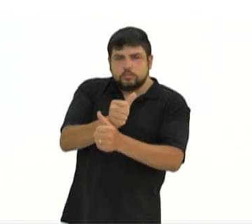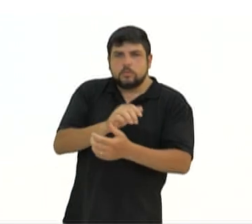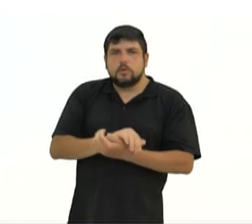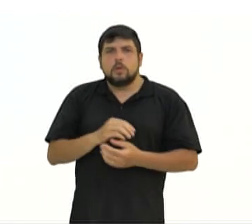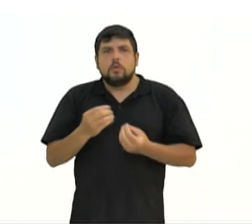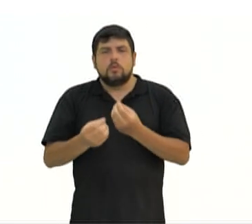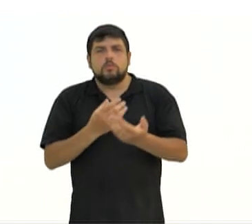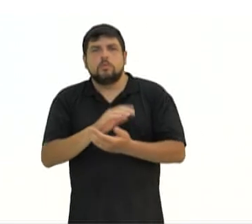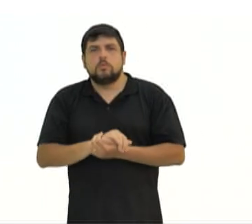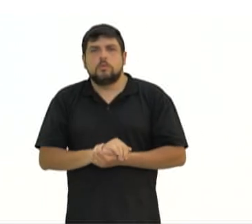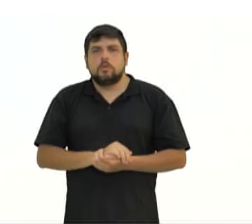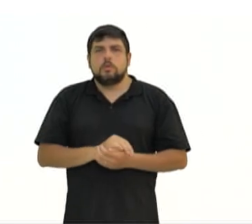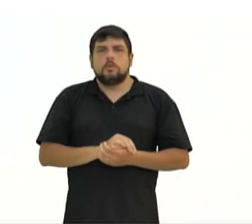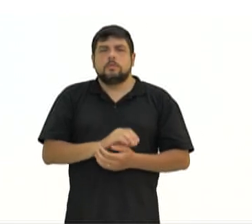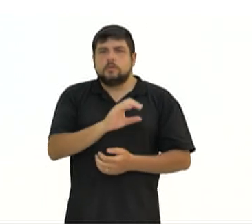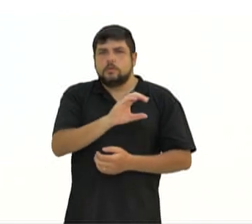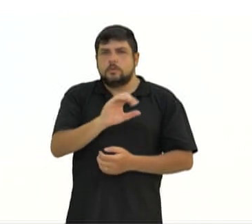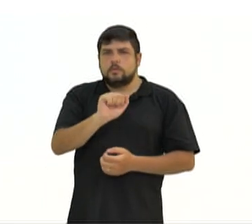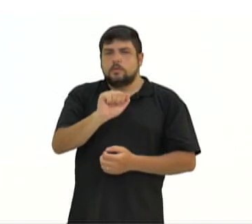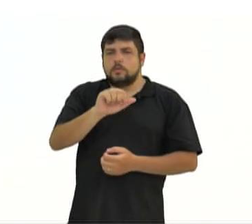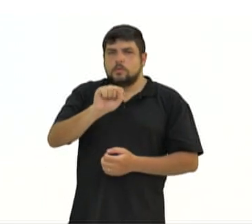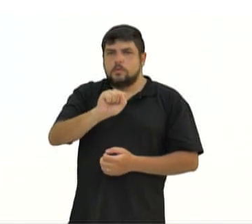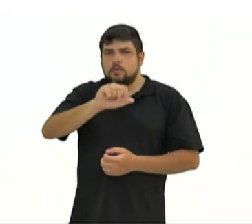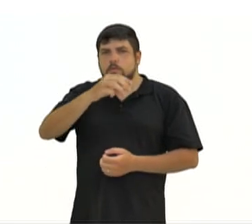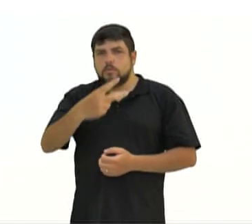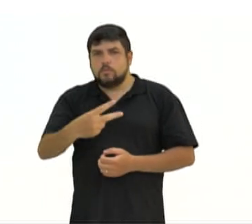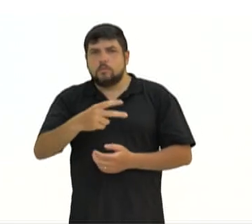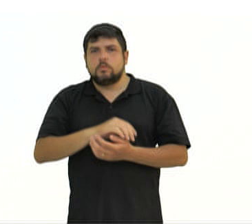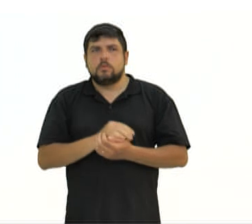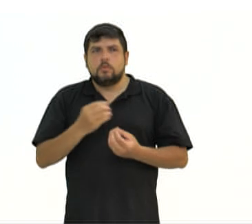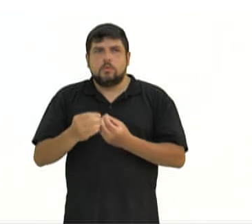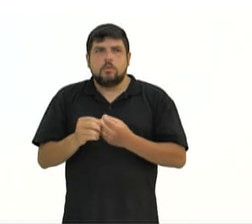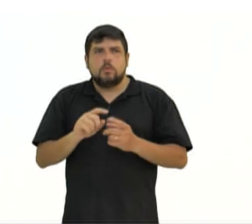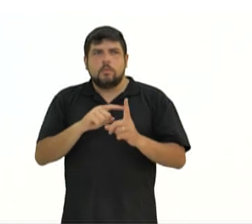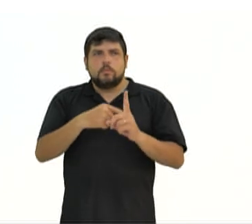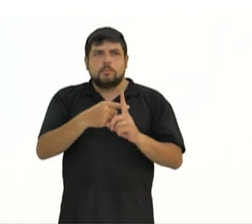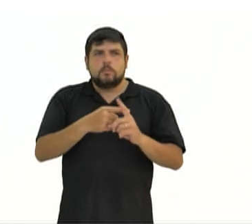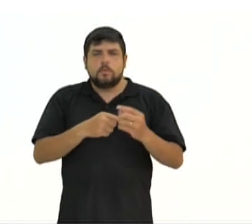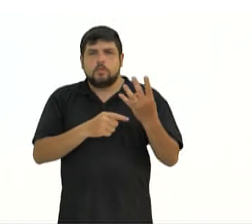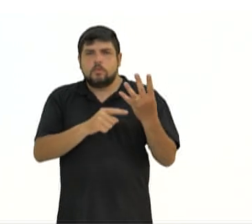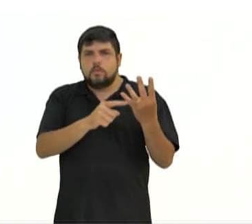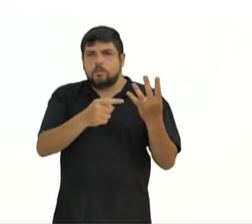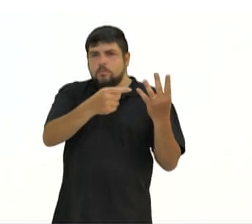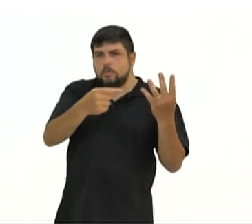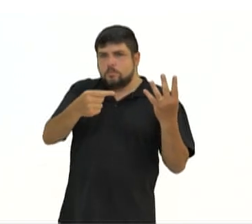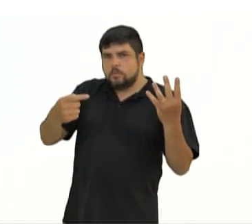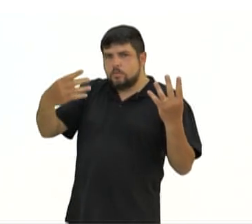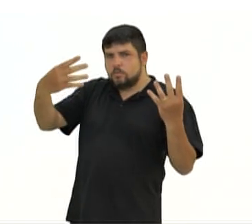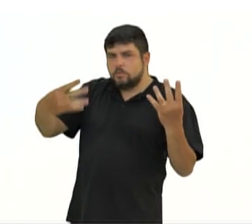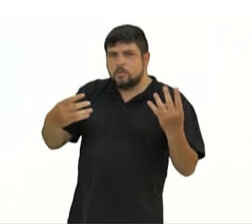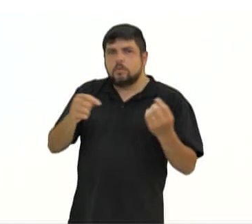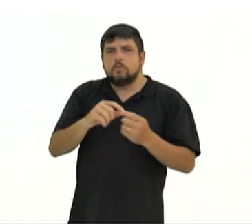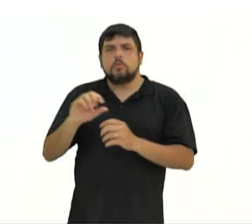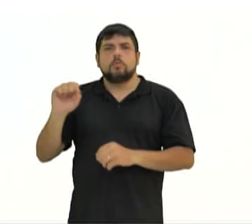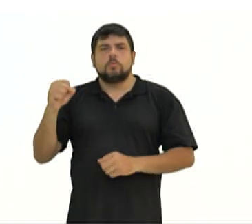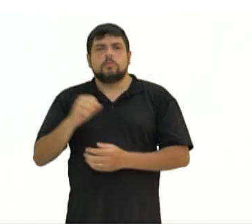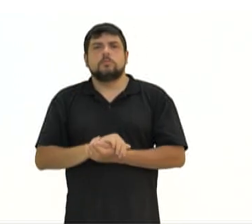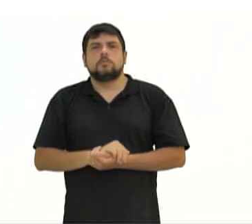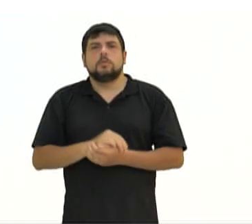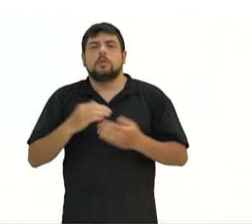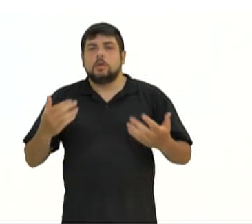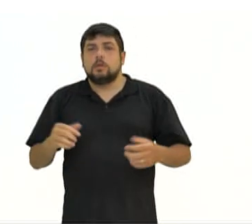no CCS2, o delta NOx, mais 4 com menos 4, temos 8 elétrons circulando por ali, e o 8,